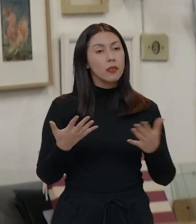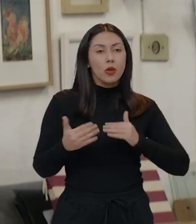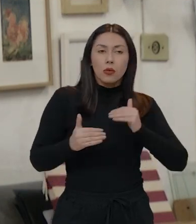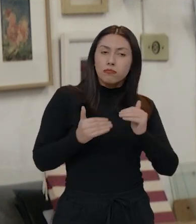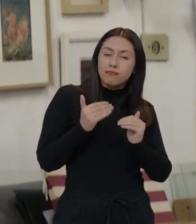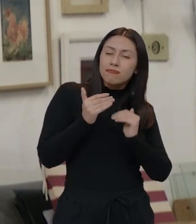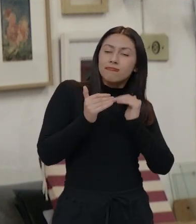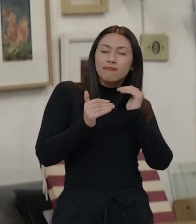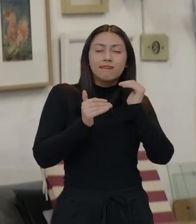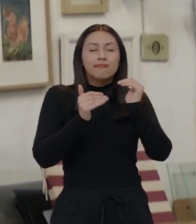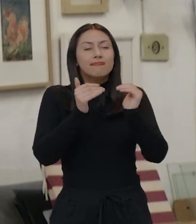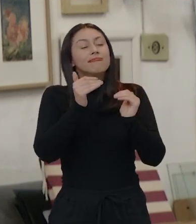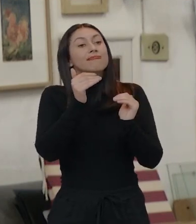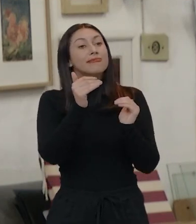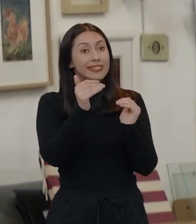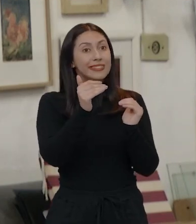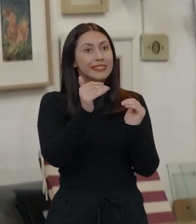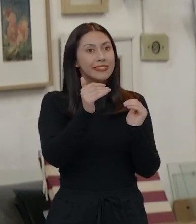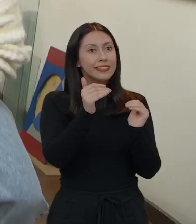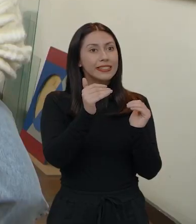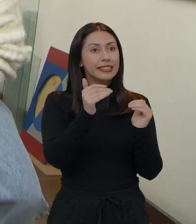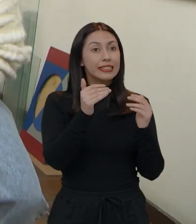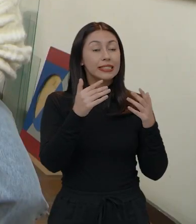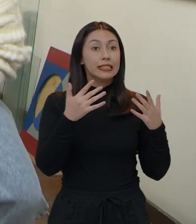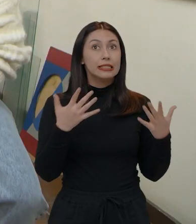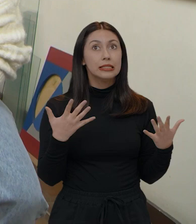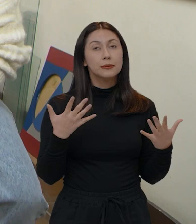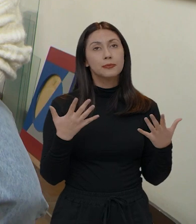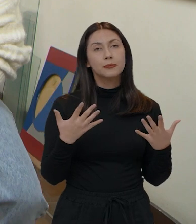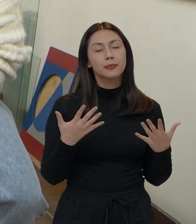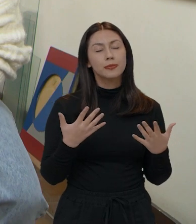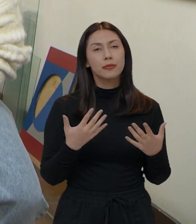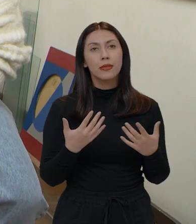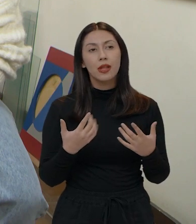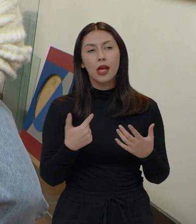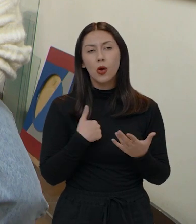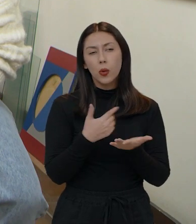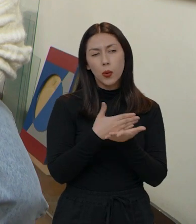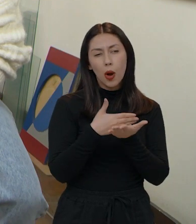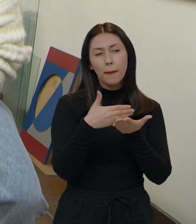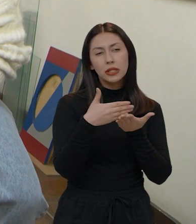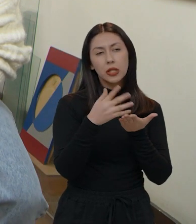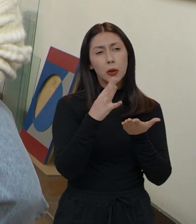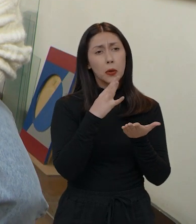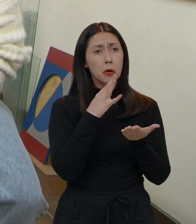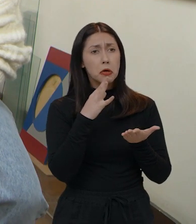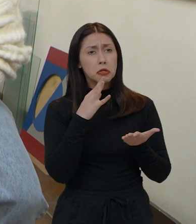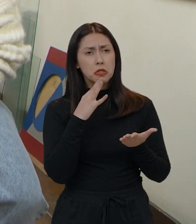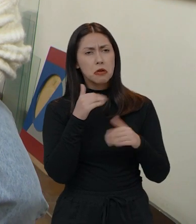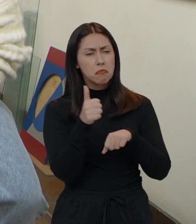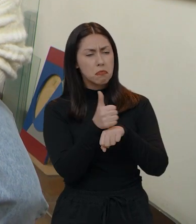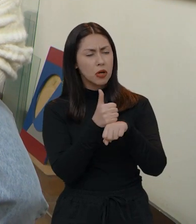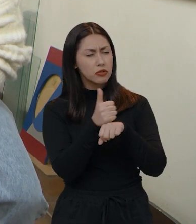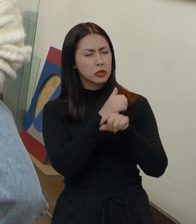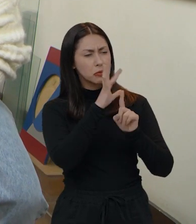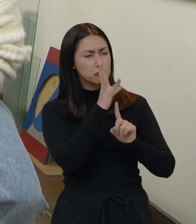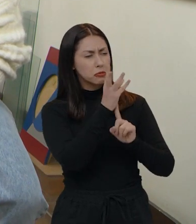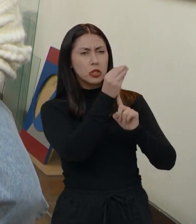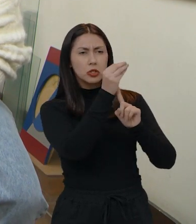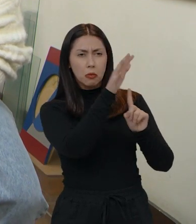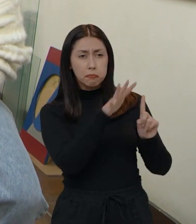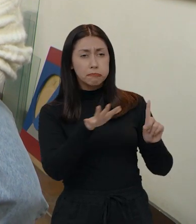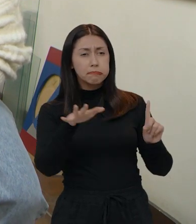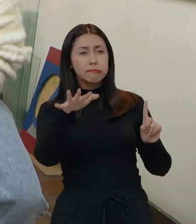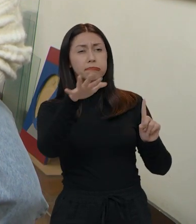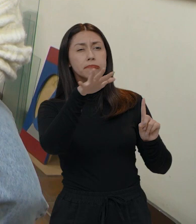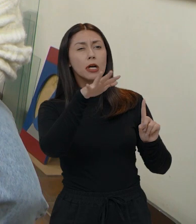isso vai calando na pessoa, né? Vai ficando. Eu comecei a conhecer os artistas que estavam no clímax,